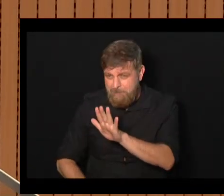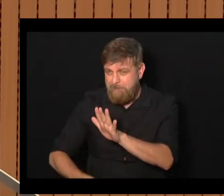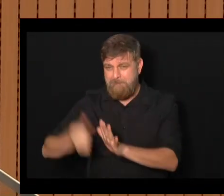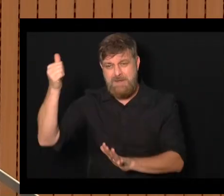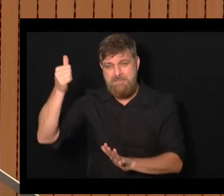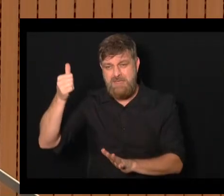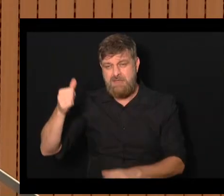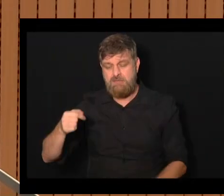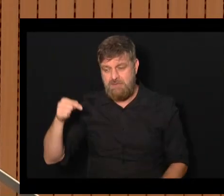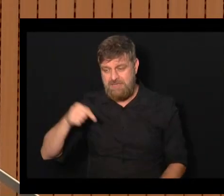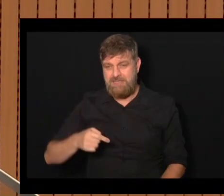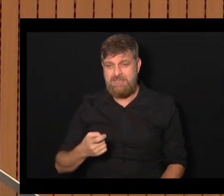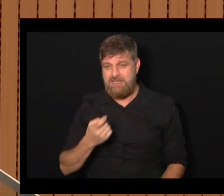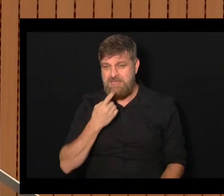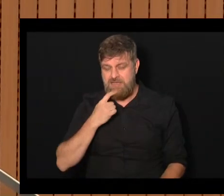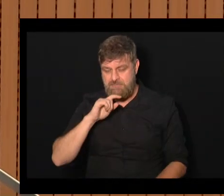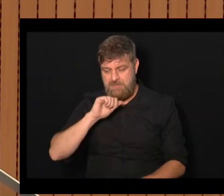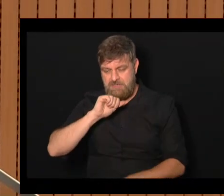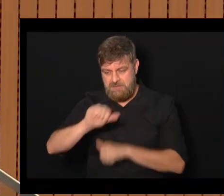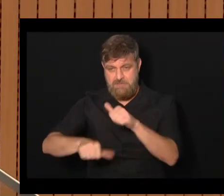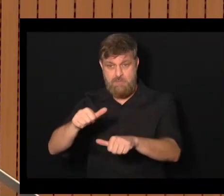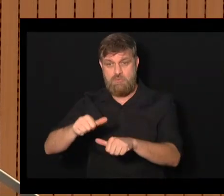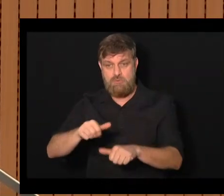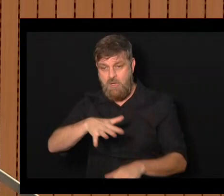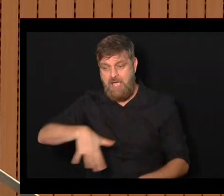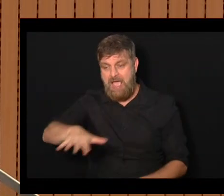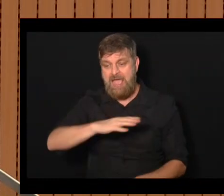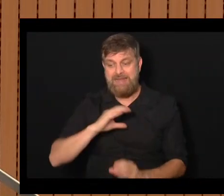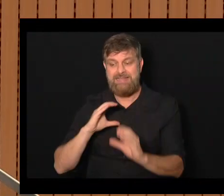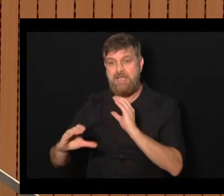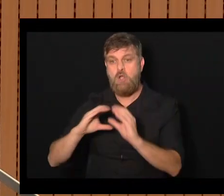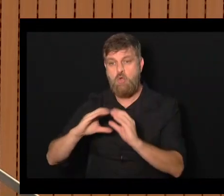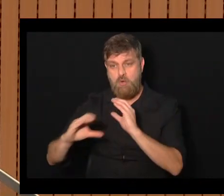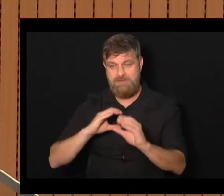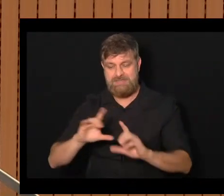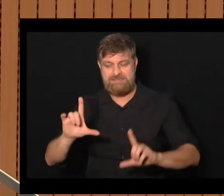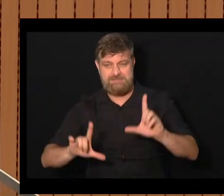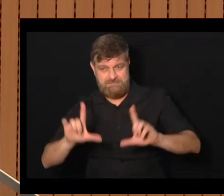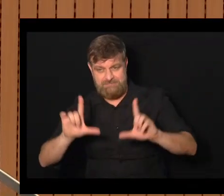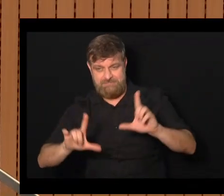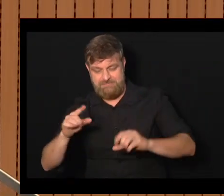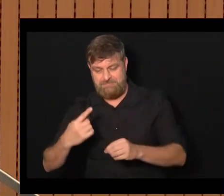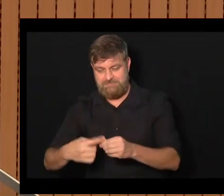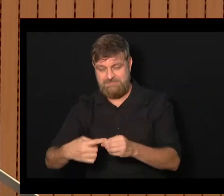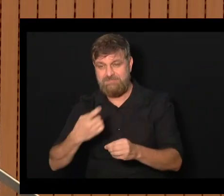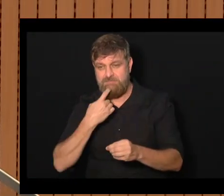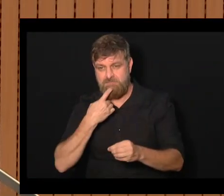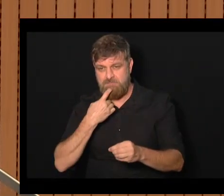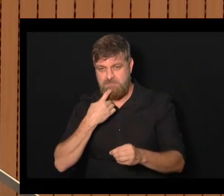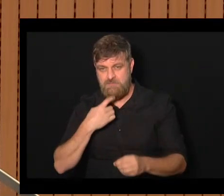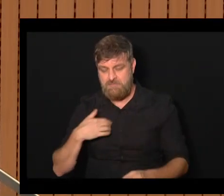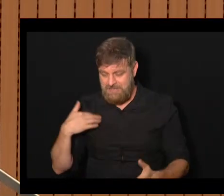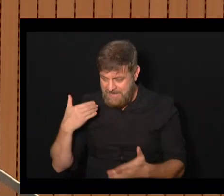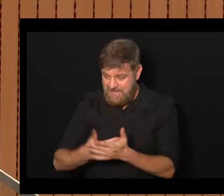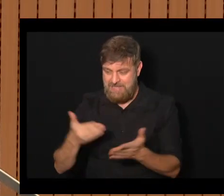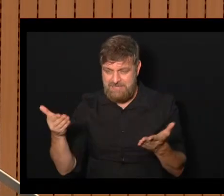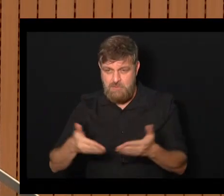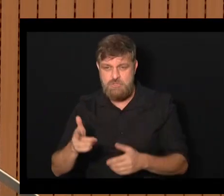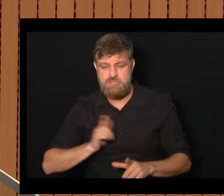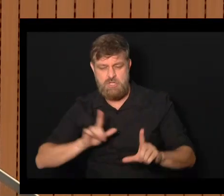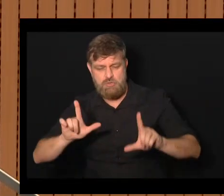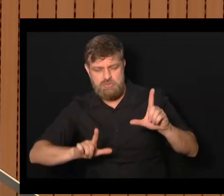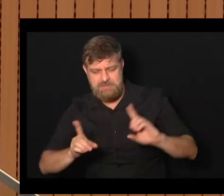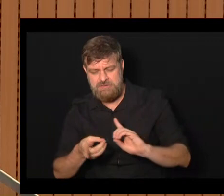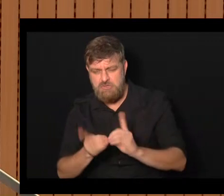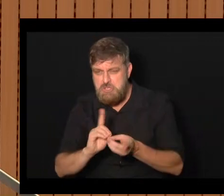que mudou a história da comunicação regional e reflete até hoje no jornalismo local,